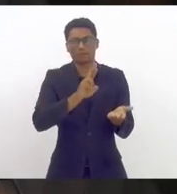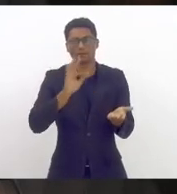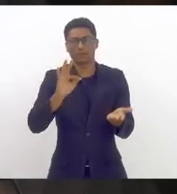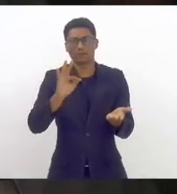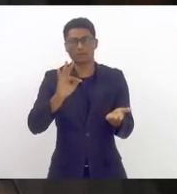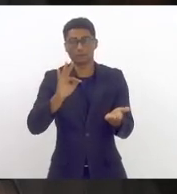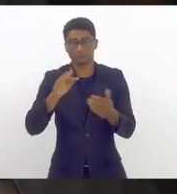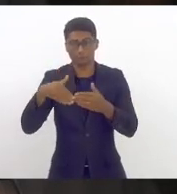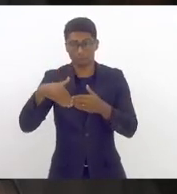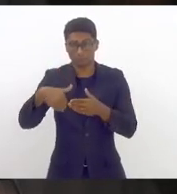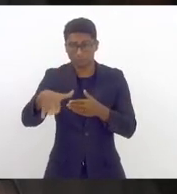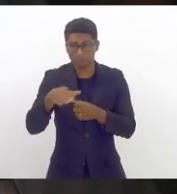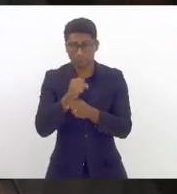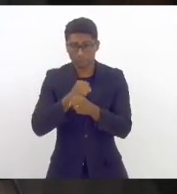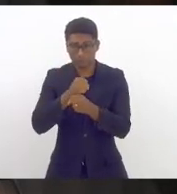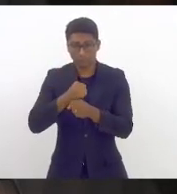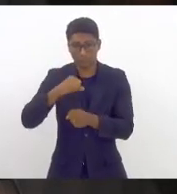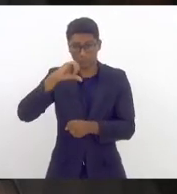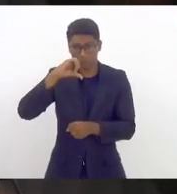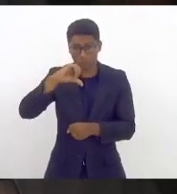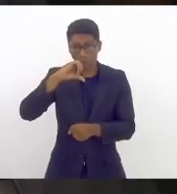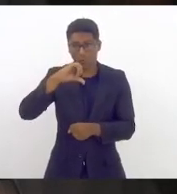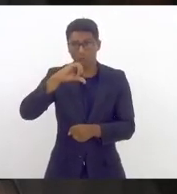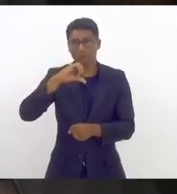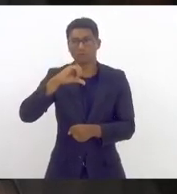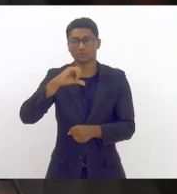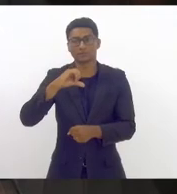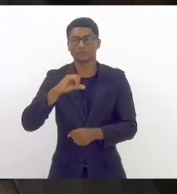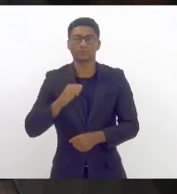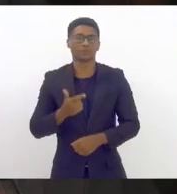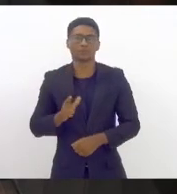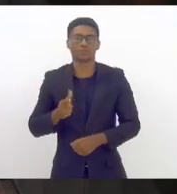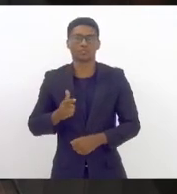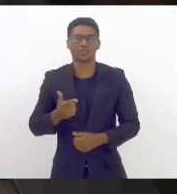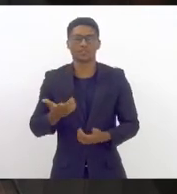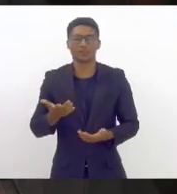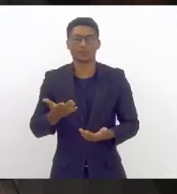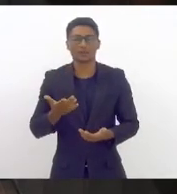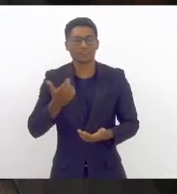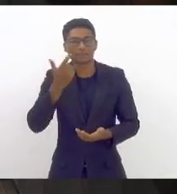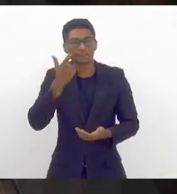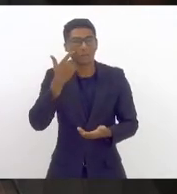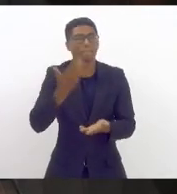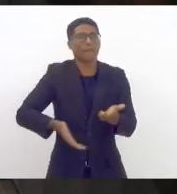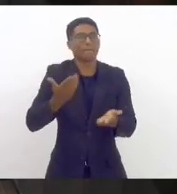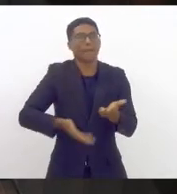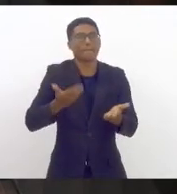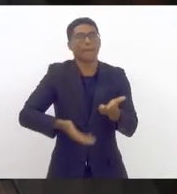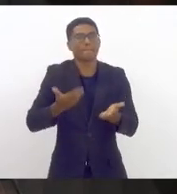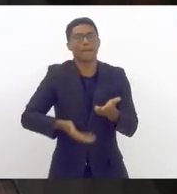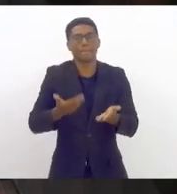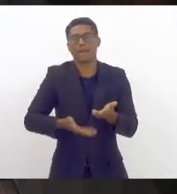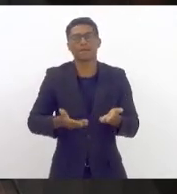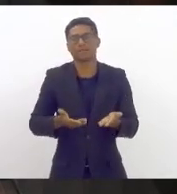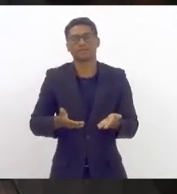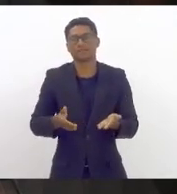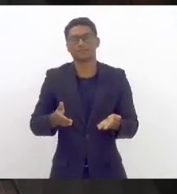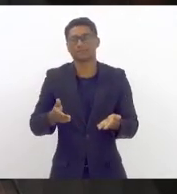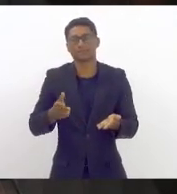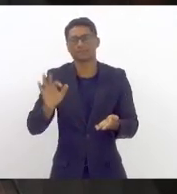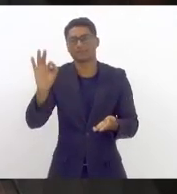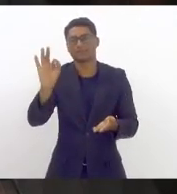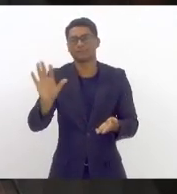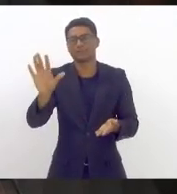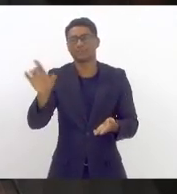9 anos não tinha esta previsão de perda porque a fazenda não tinha bola de cristal